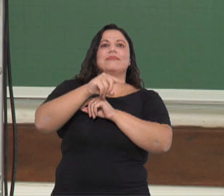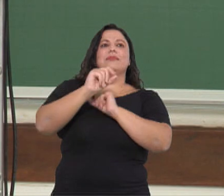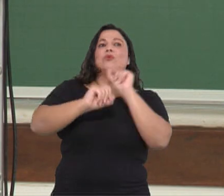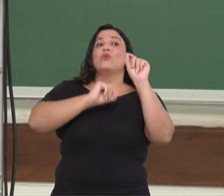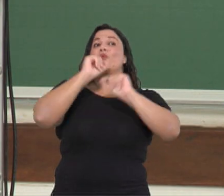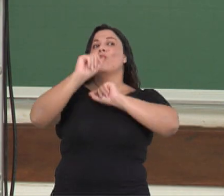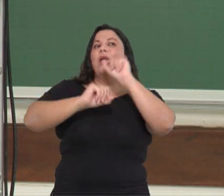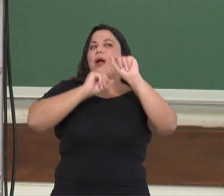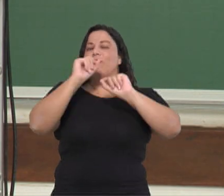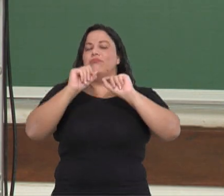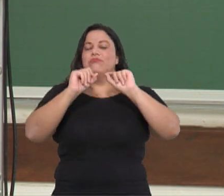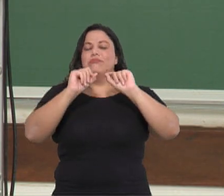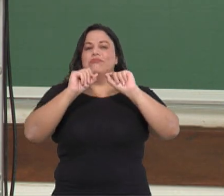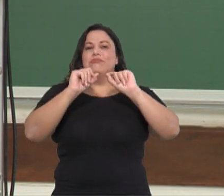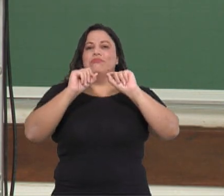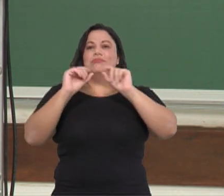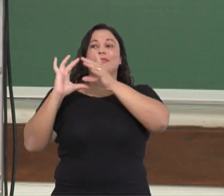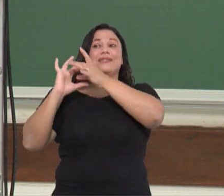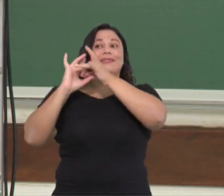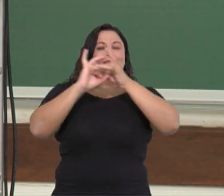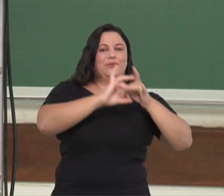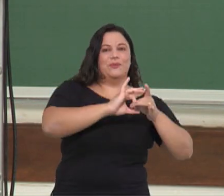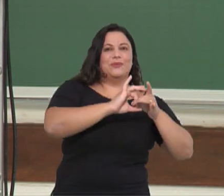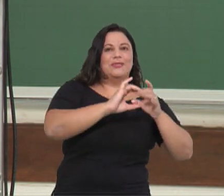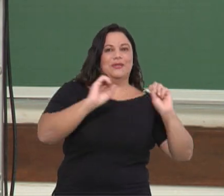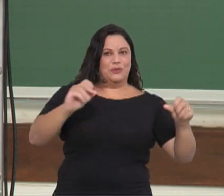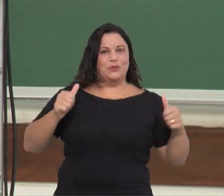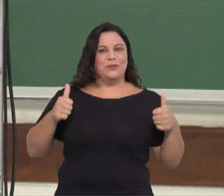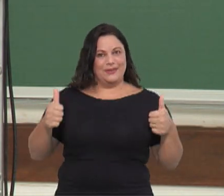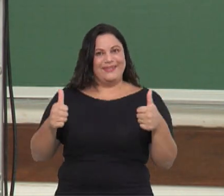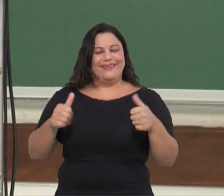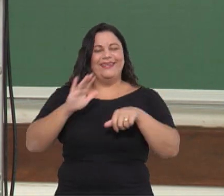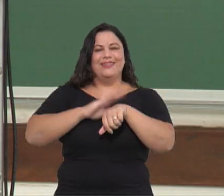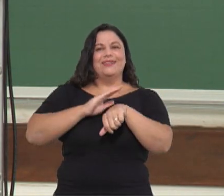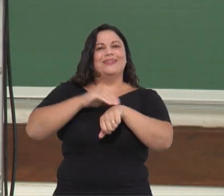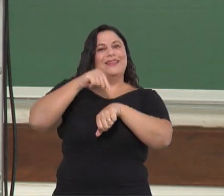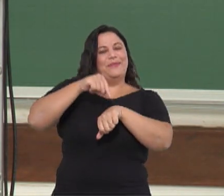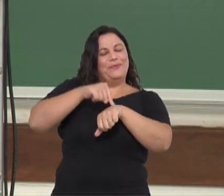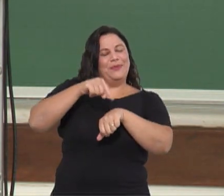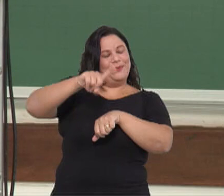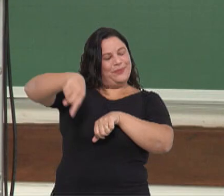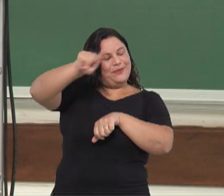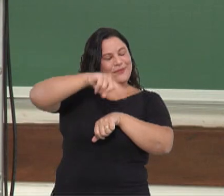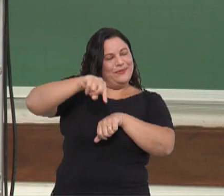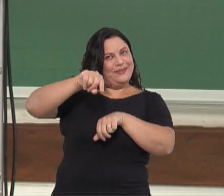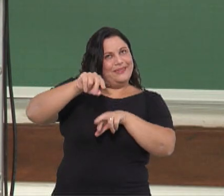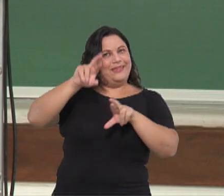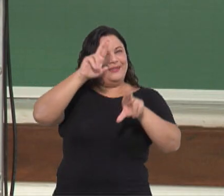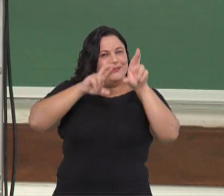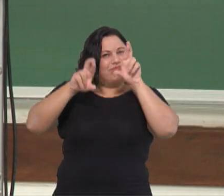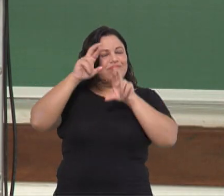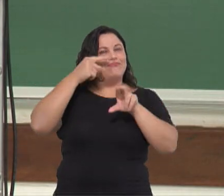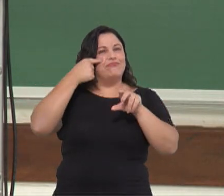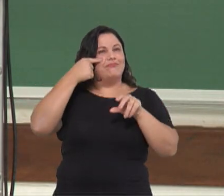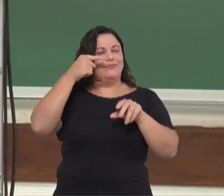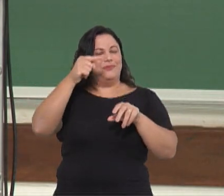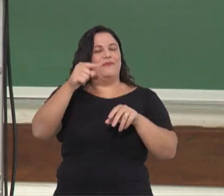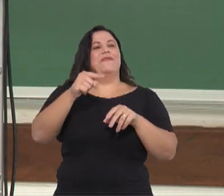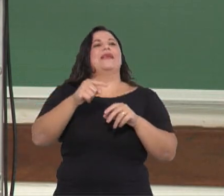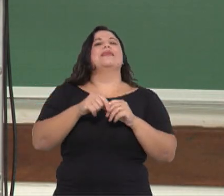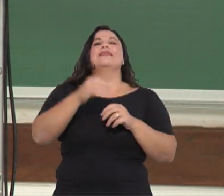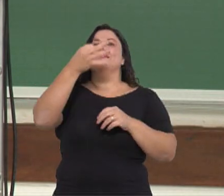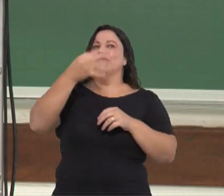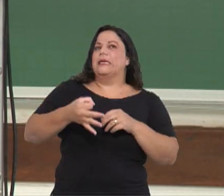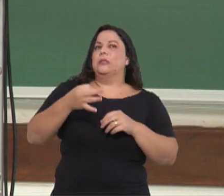algo que seja coerente, ok? Um tempinho para vocês analisarem e ver se vocês conseguem